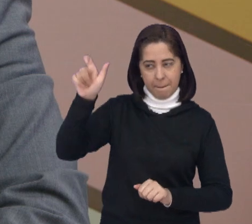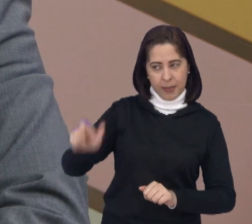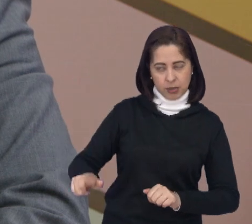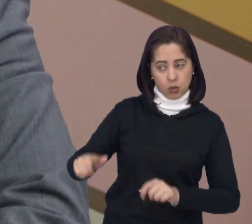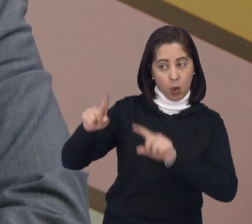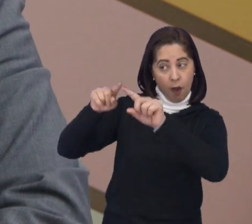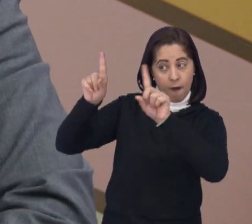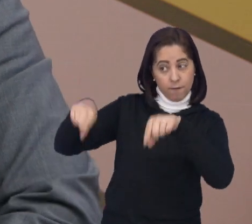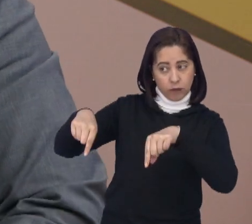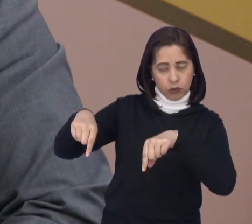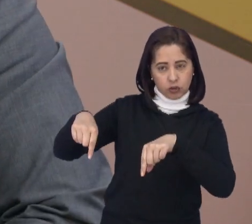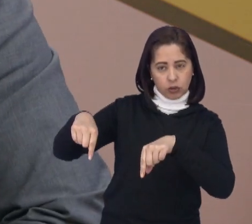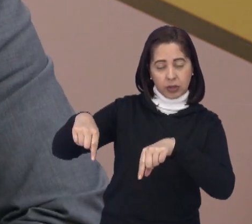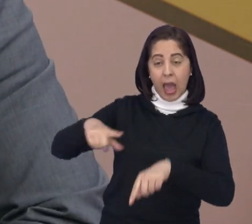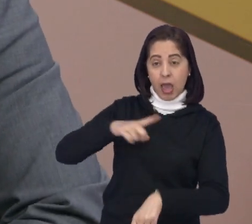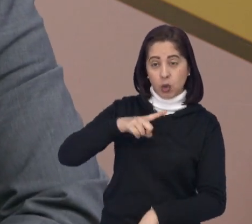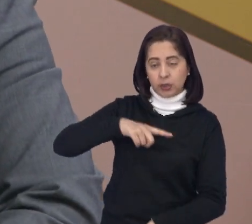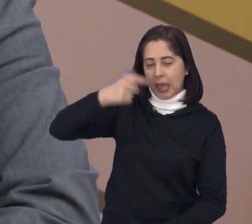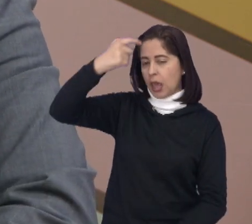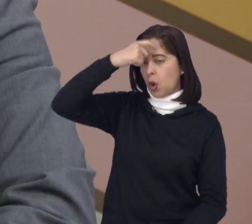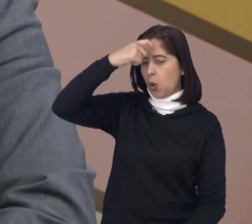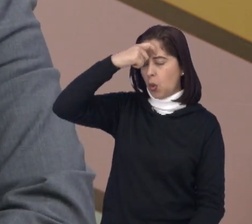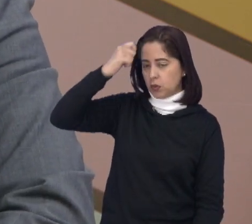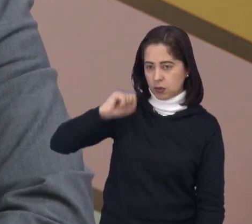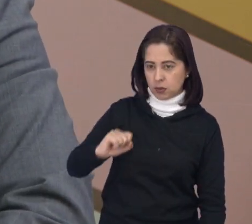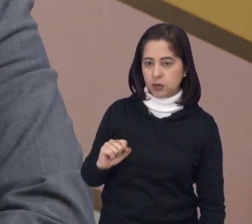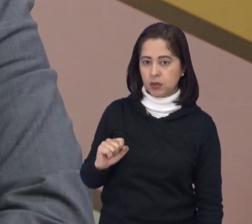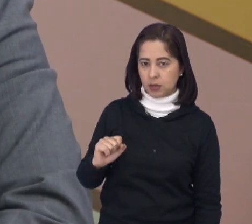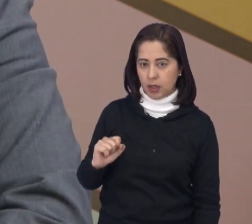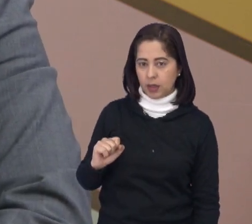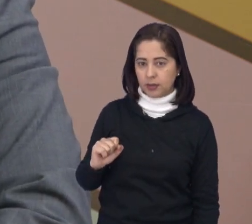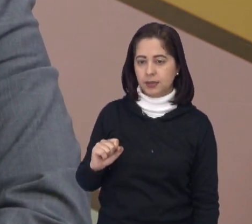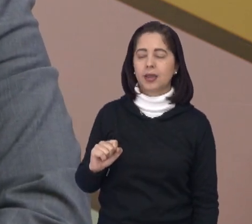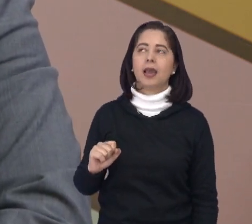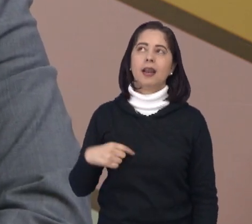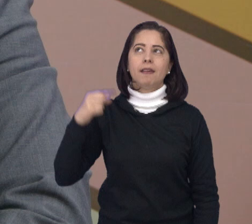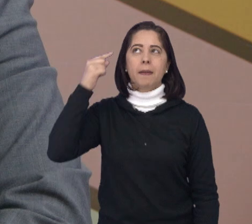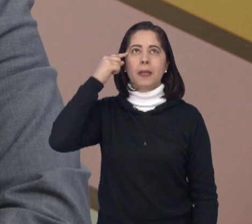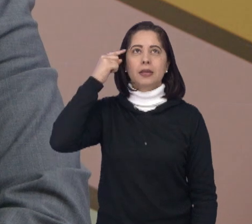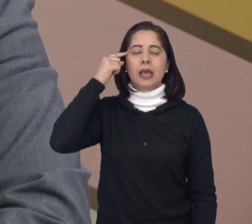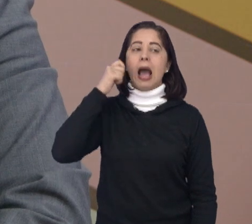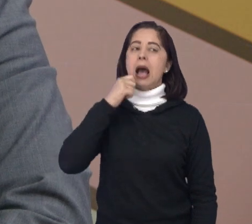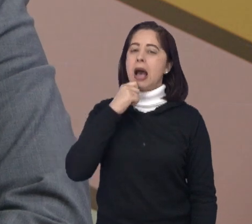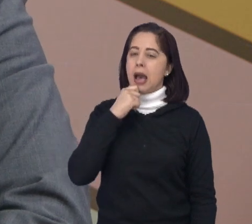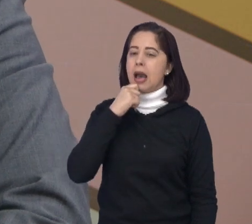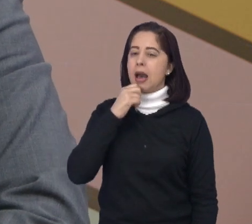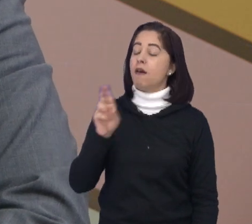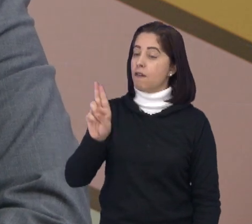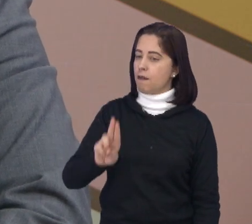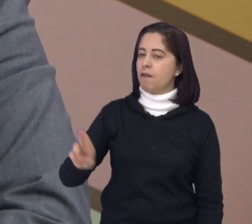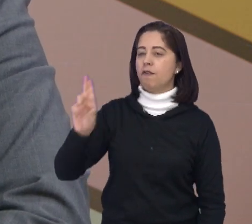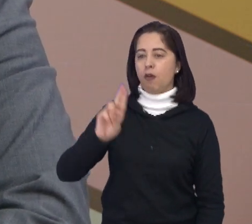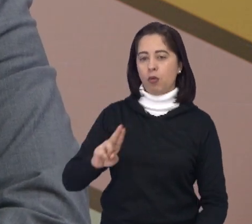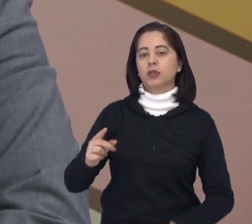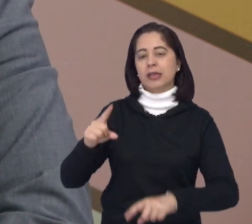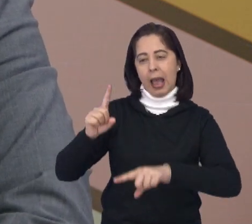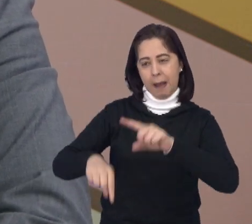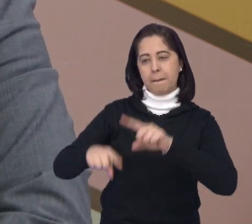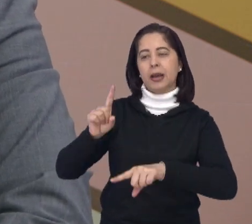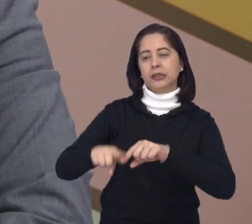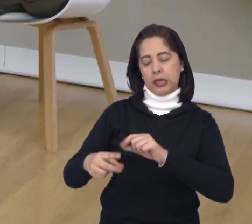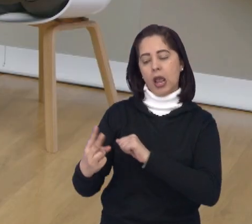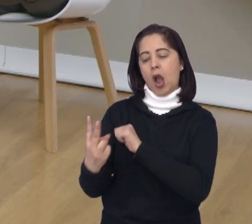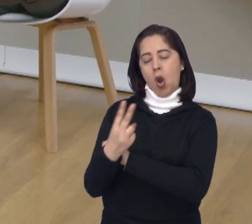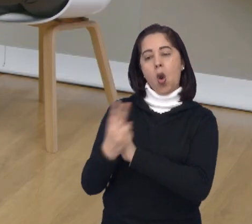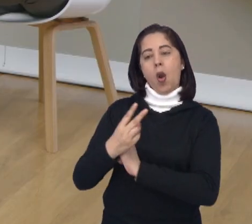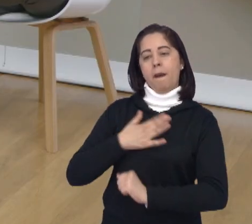numa atividade que pode oferecer um acidente, pode ocorrer alguma situação, ele tem que se conscientizar e fazer esse esforço de manter o uso do EPI.